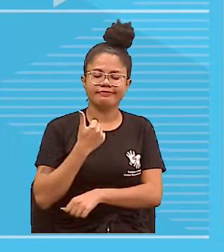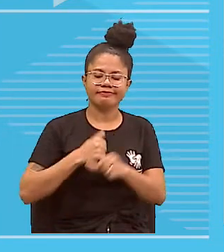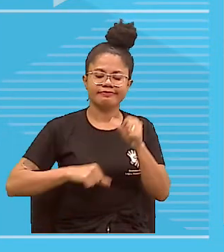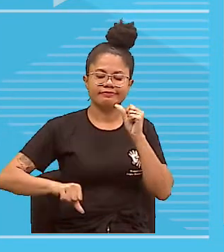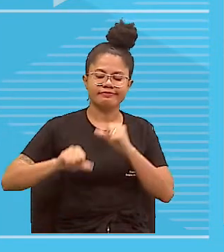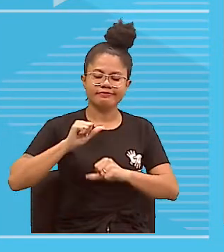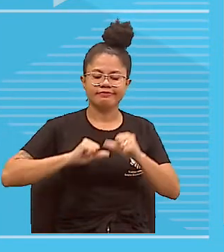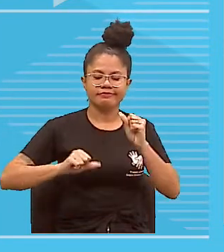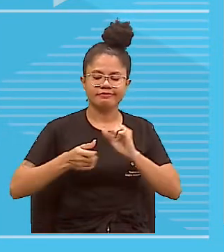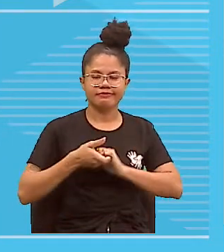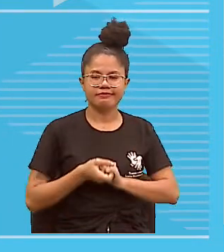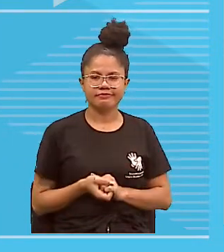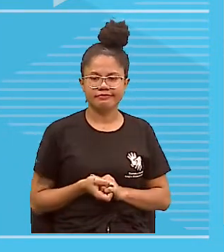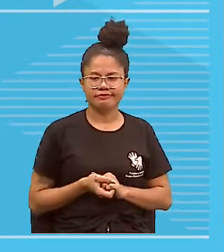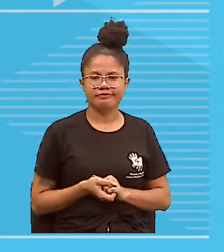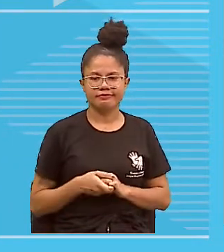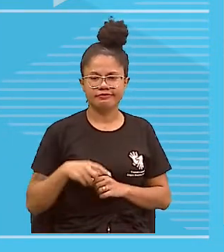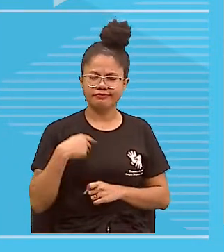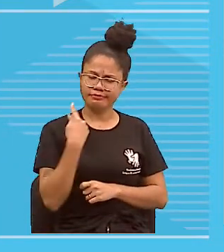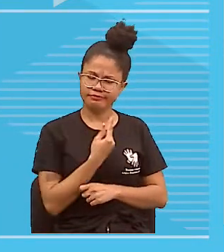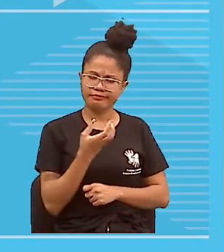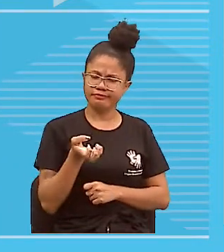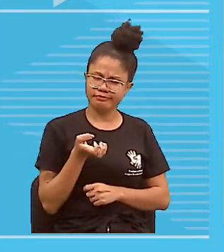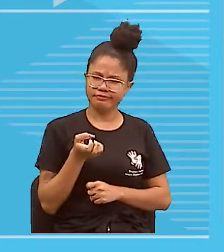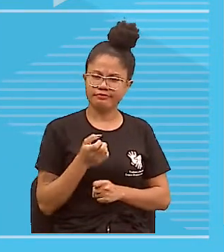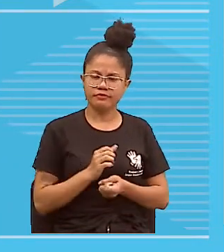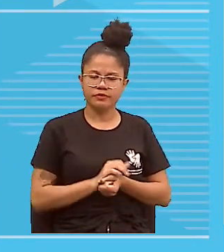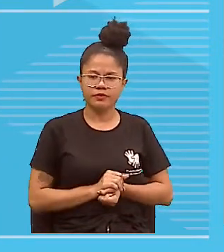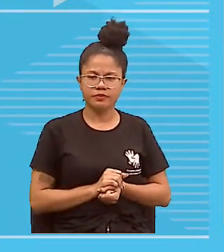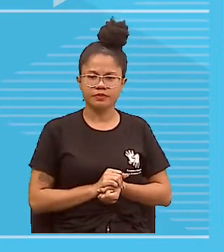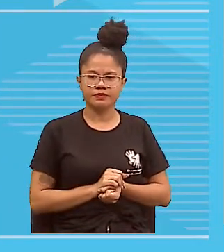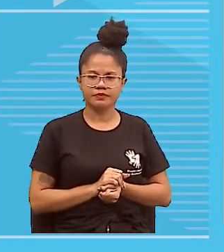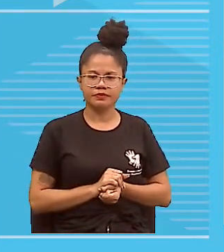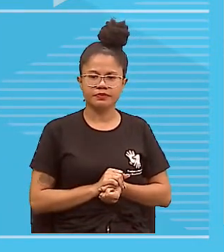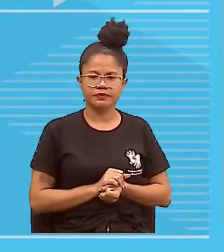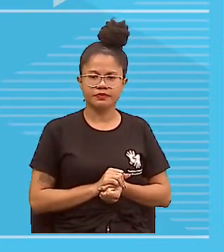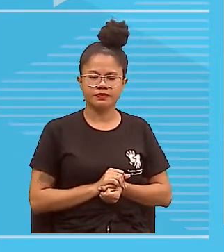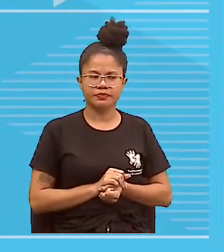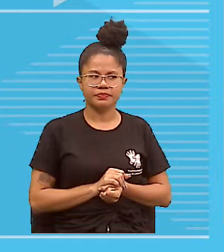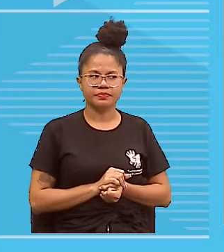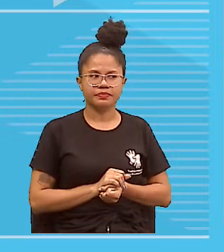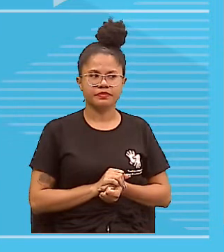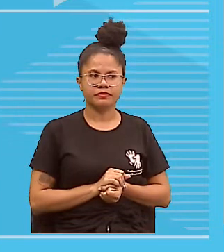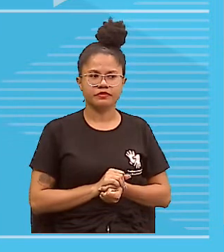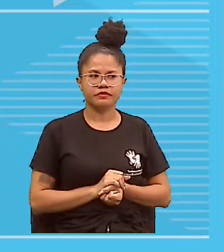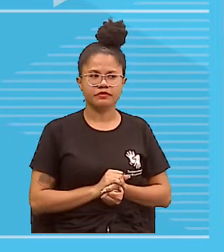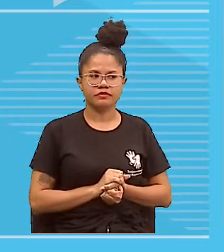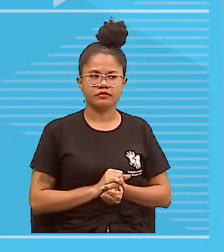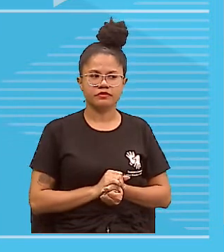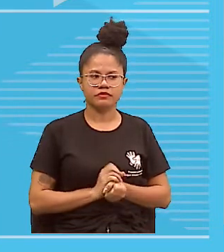mobilização, para essa mudança que a gente espera que aconteça, tá certo?